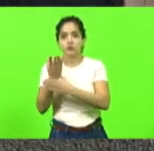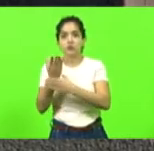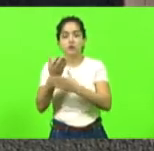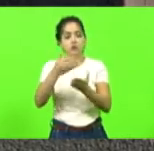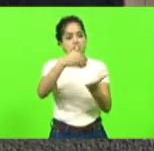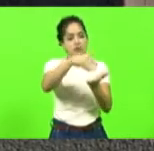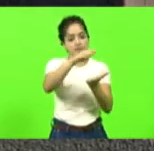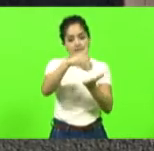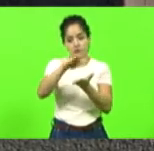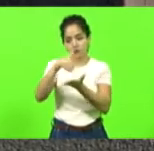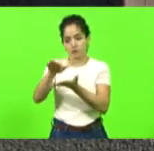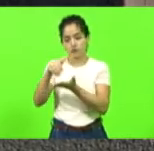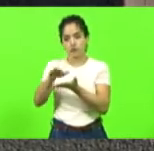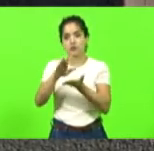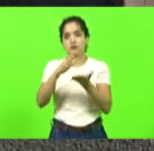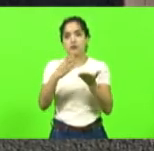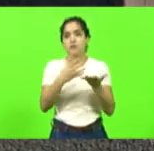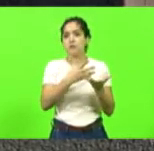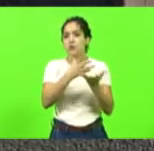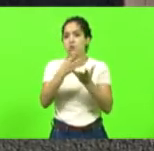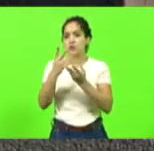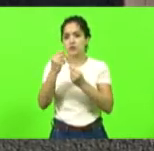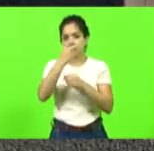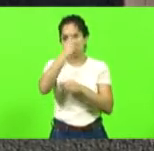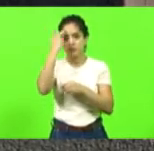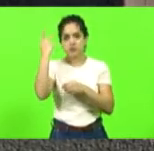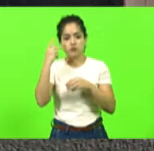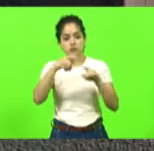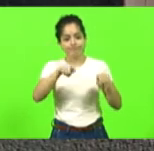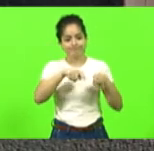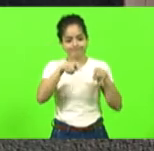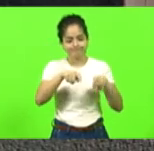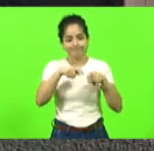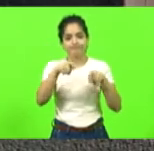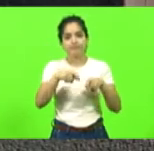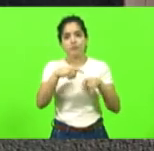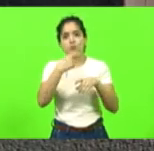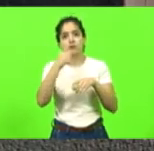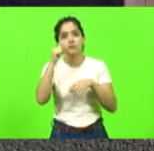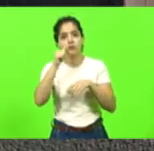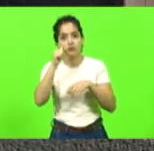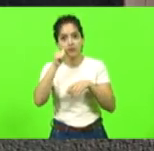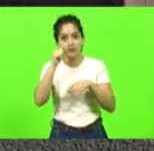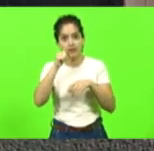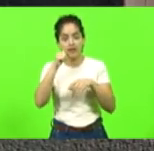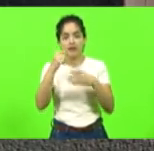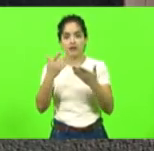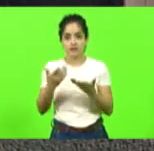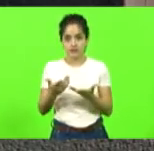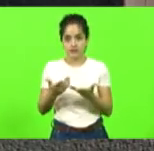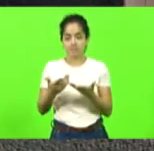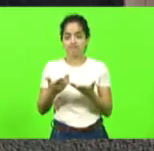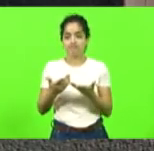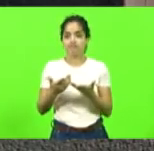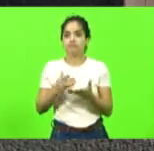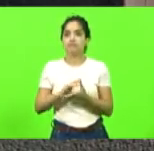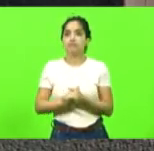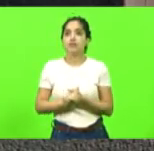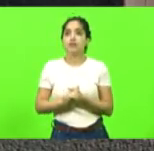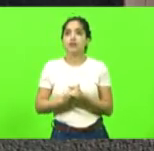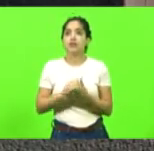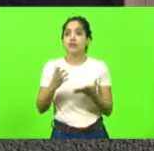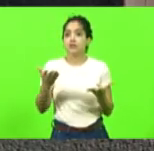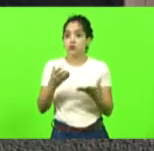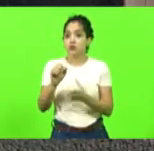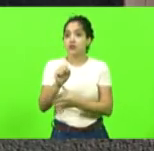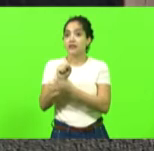do campo milhares de agricultores e de agricultoras, de camponeses, de homens e mulheres que garantem hoje